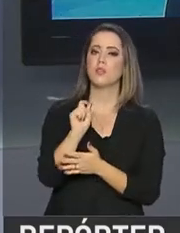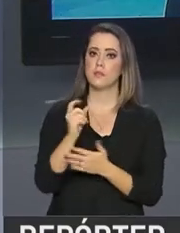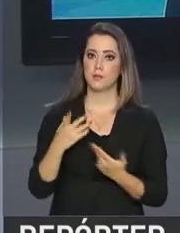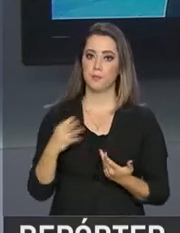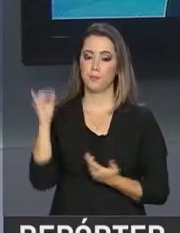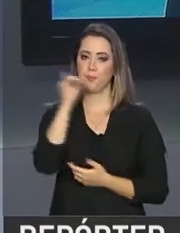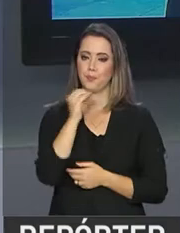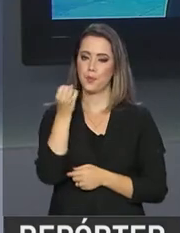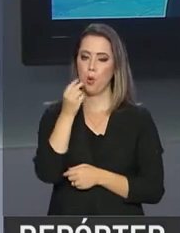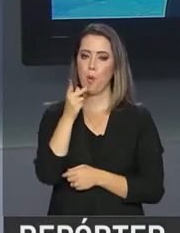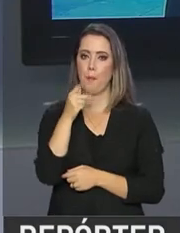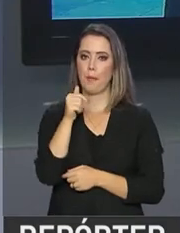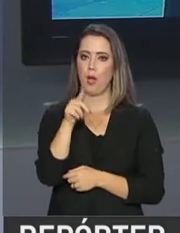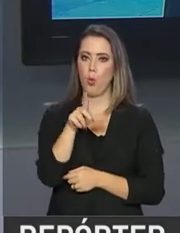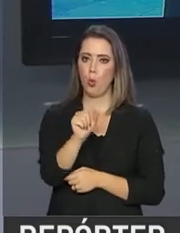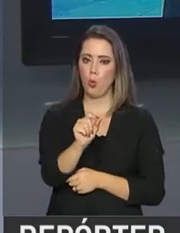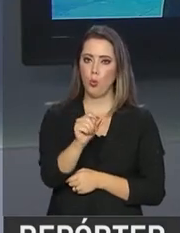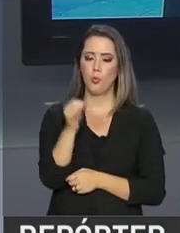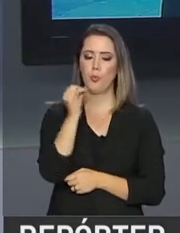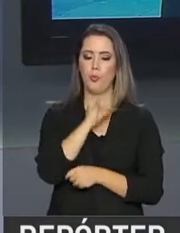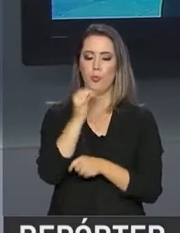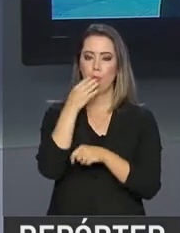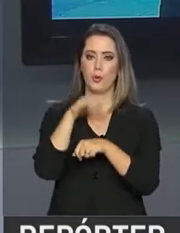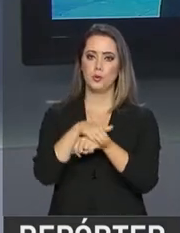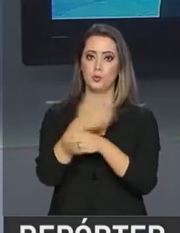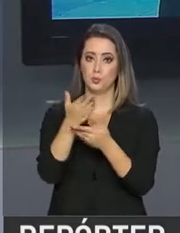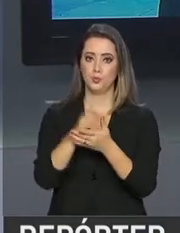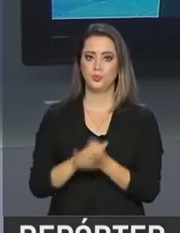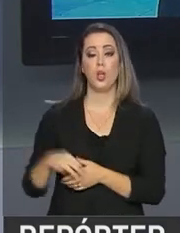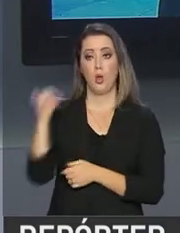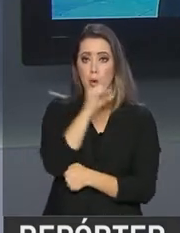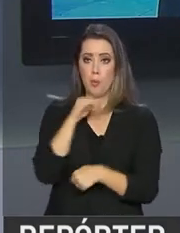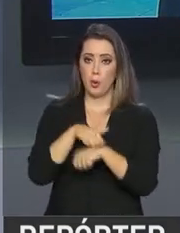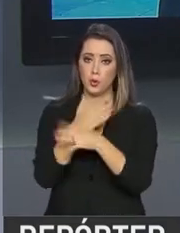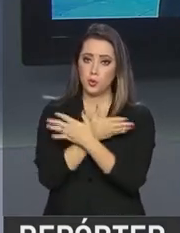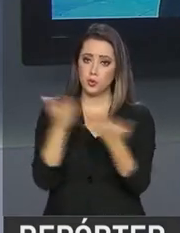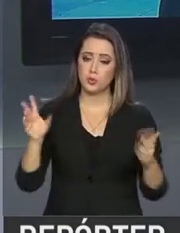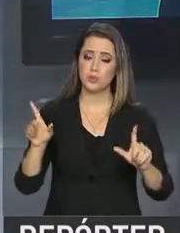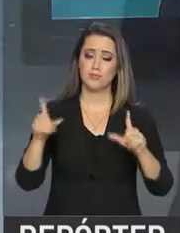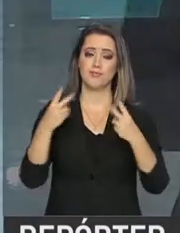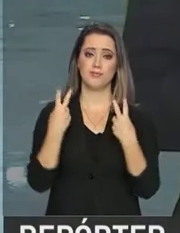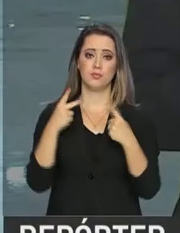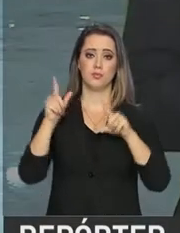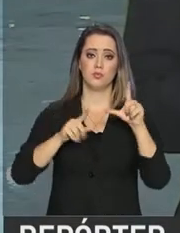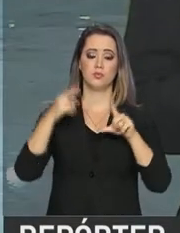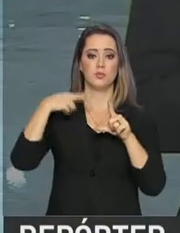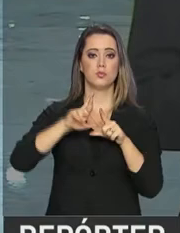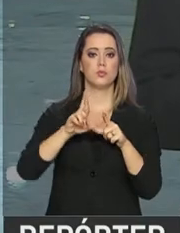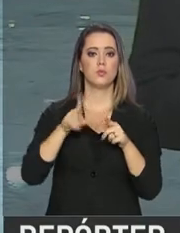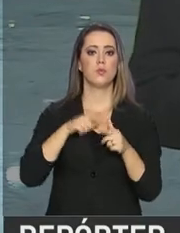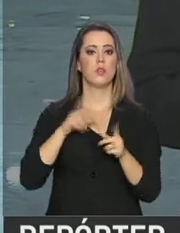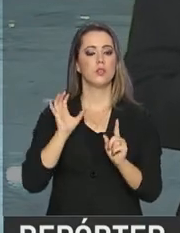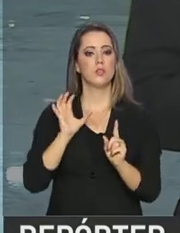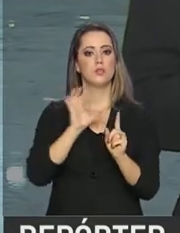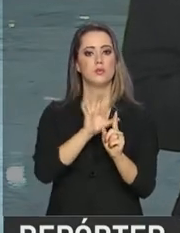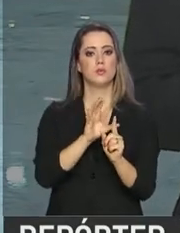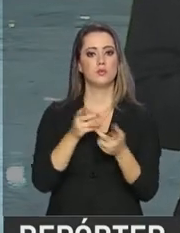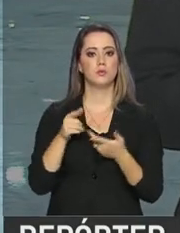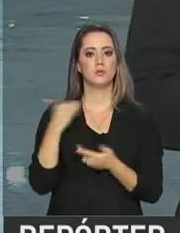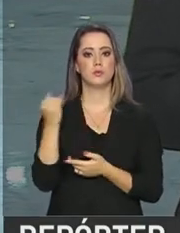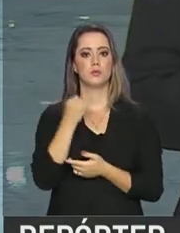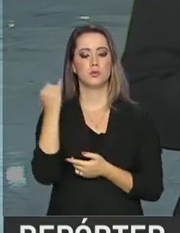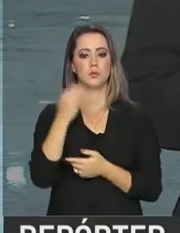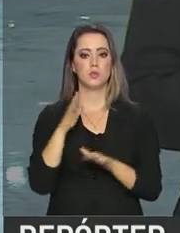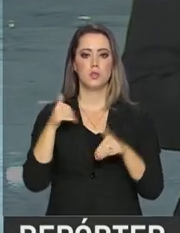paulo boa noite boa noite roberto boa noite a todos que nos assistem na tv nbr é claro que isso vai ter um impacto não é mesmo